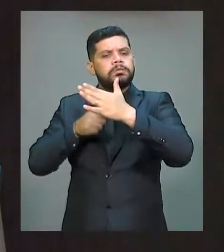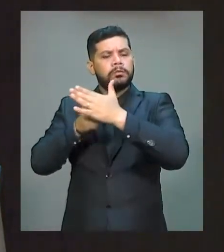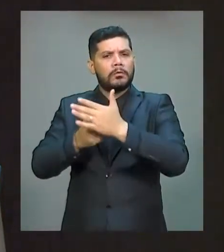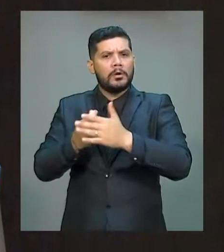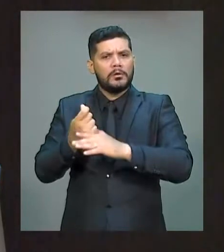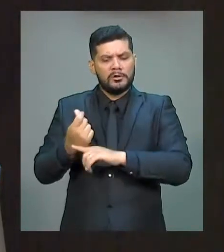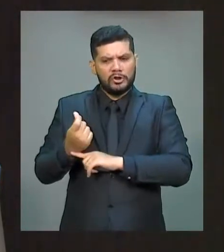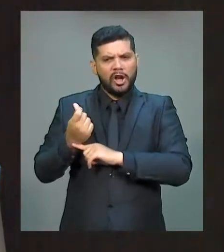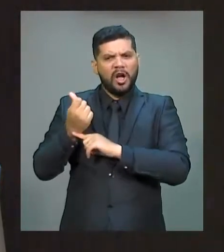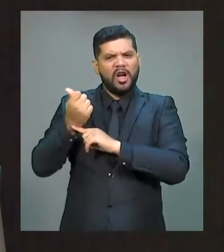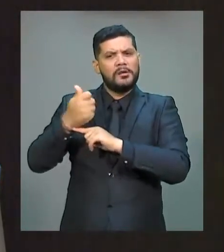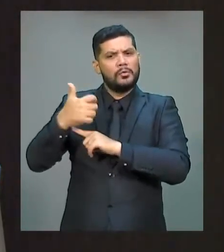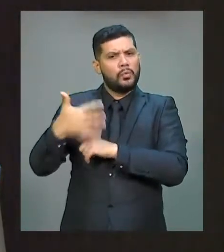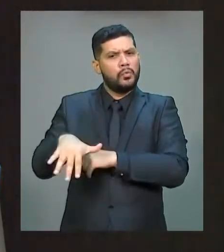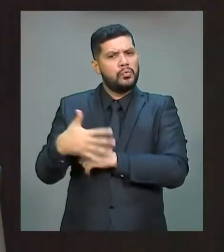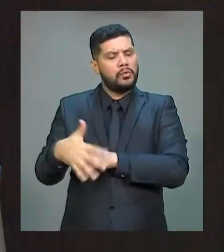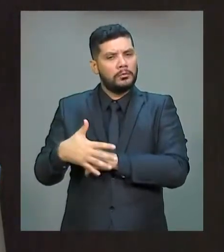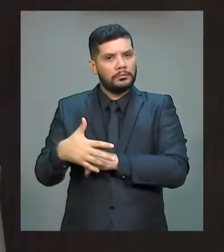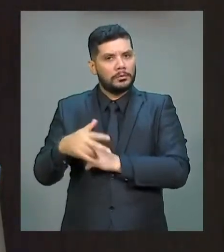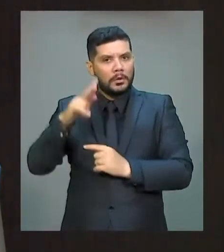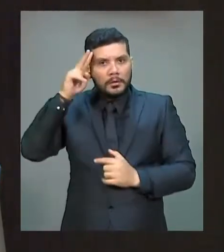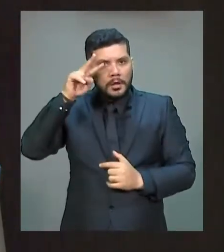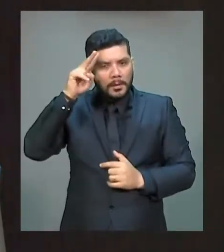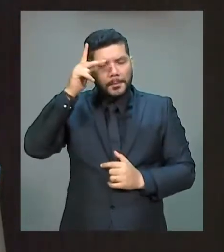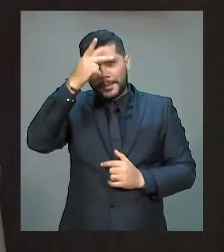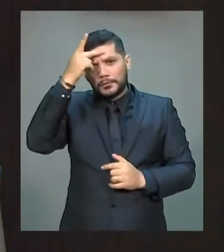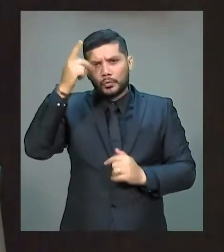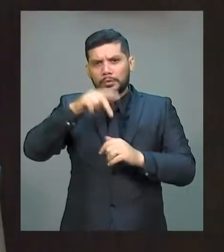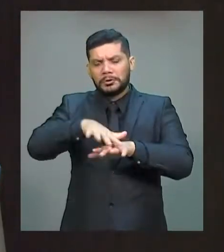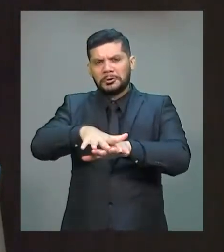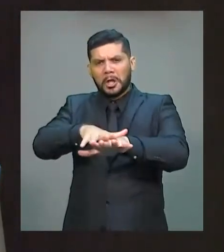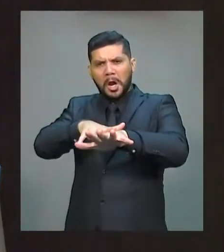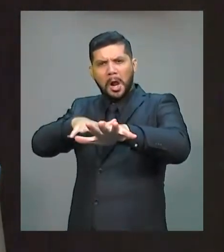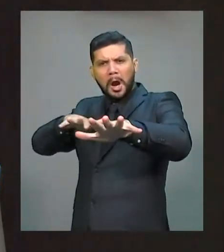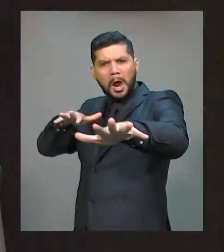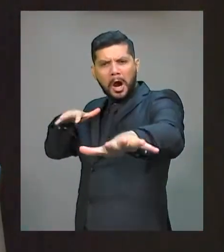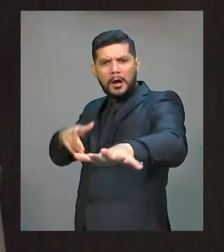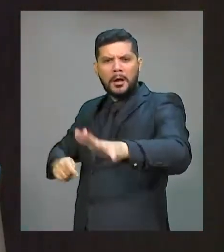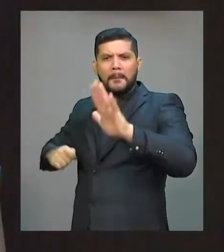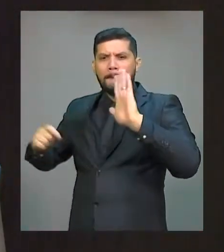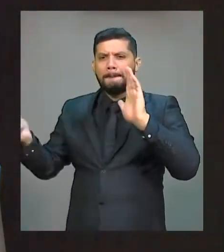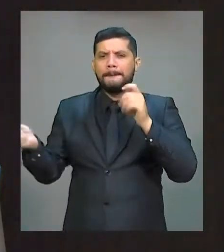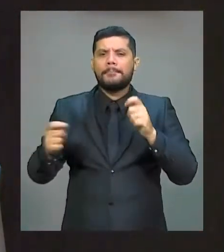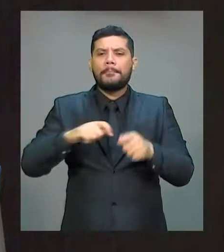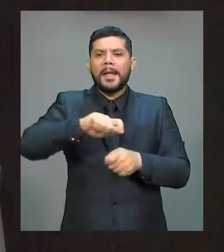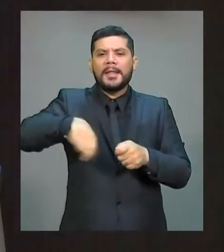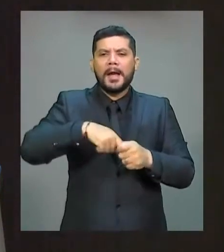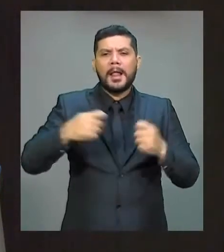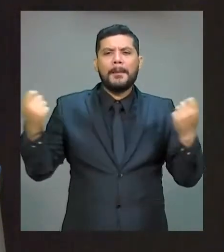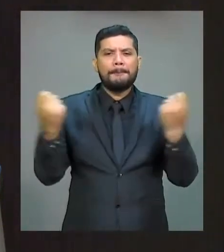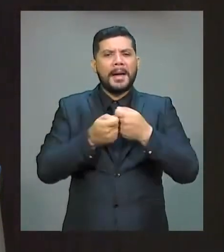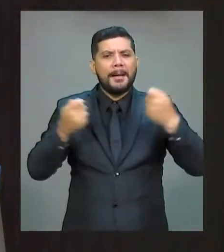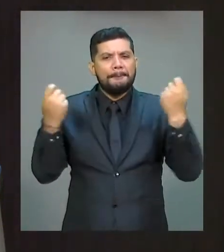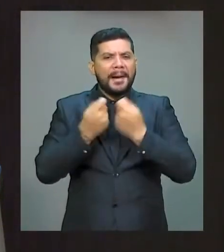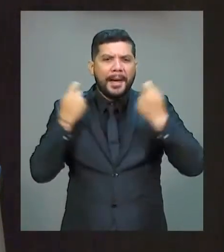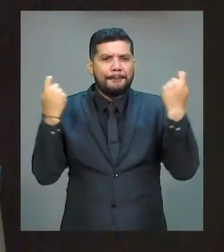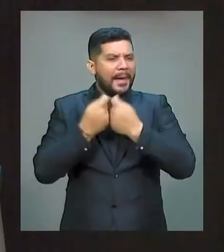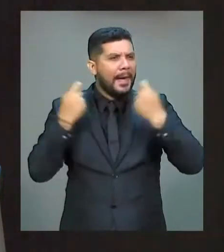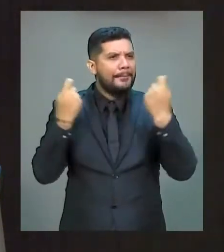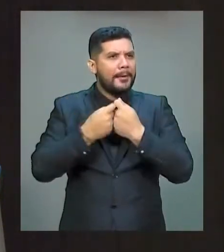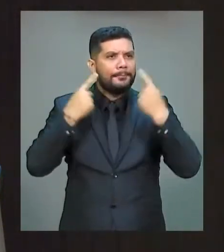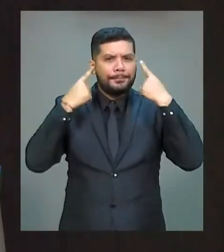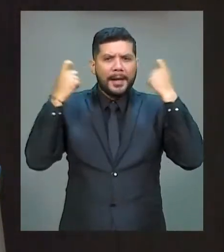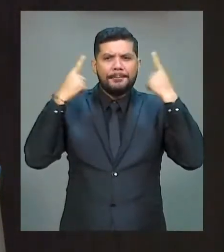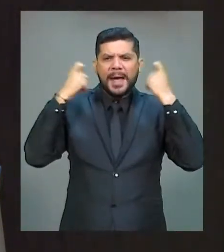avenida, milhares de pessoas batendo panelas vazias no final da década de 70 e na década de 80,